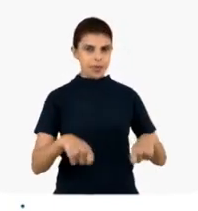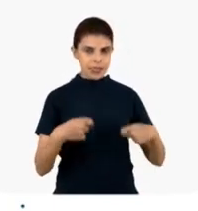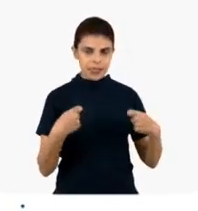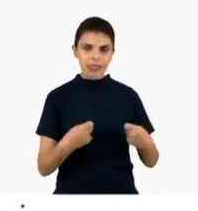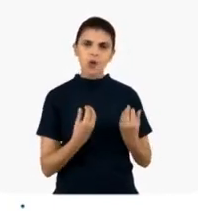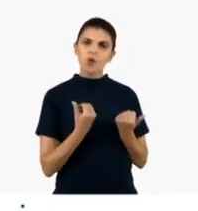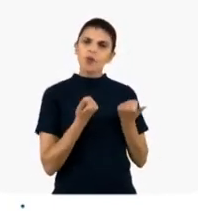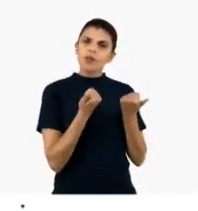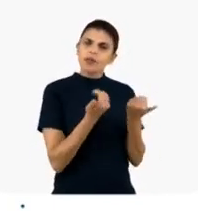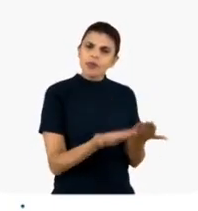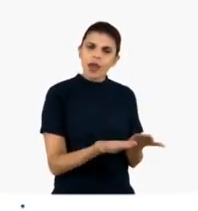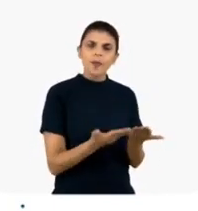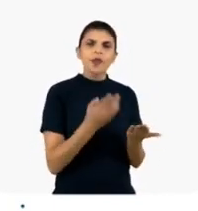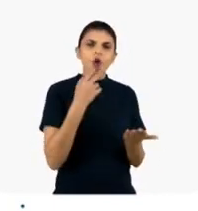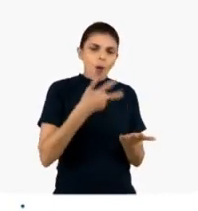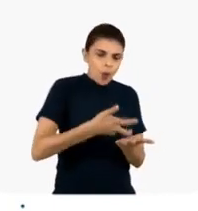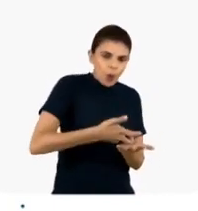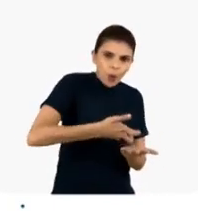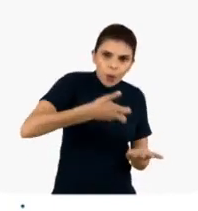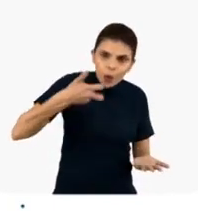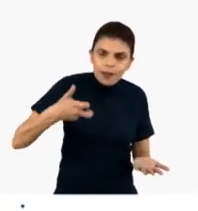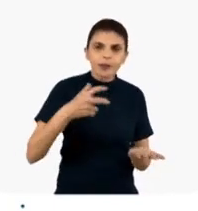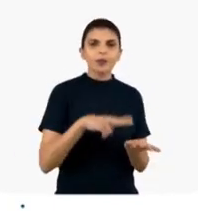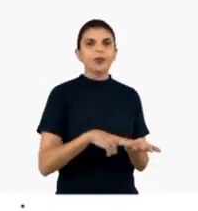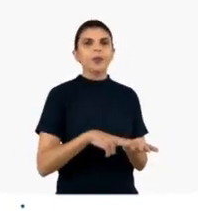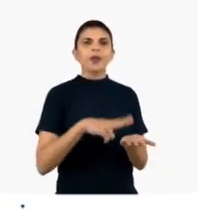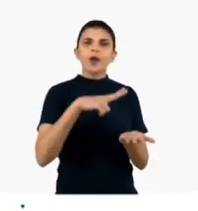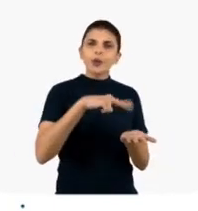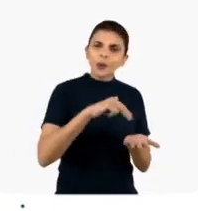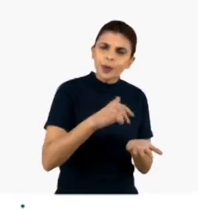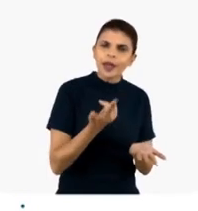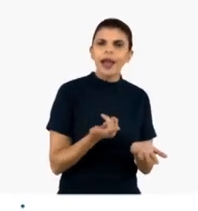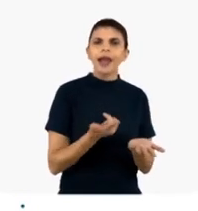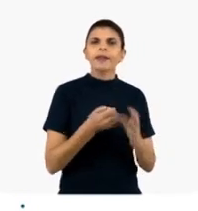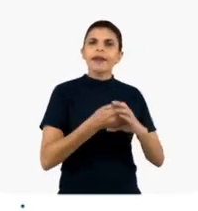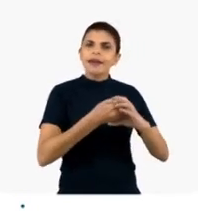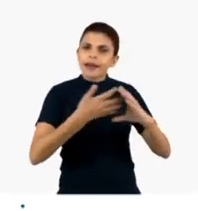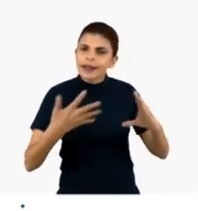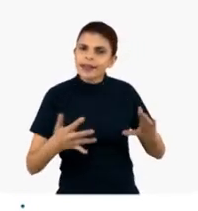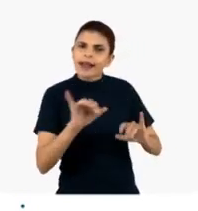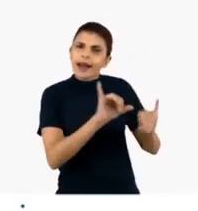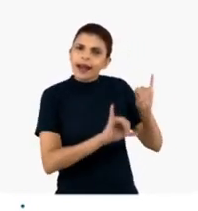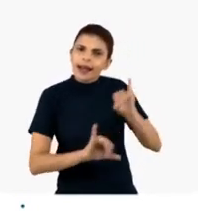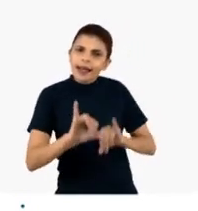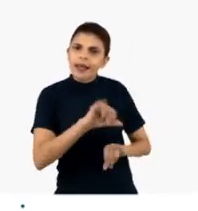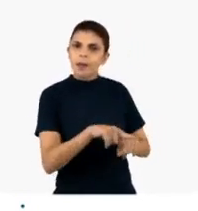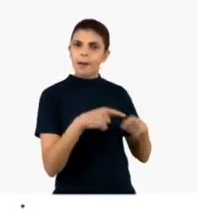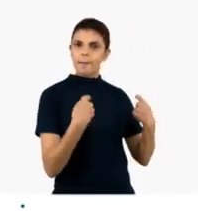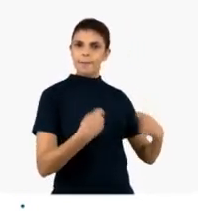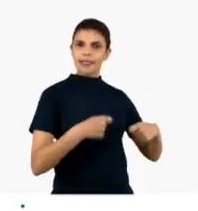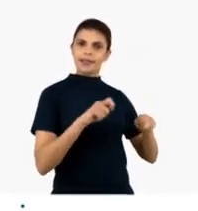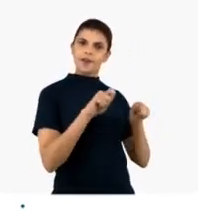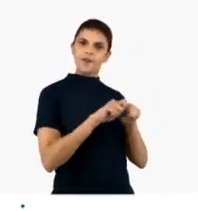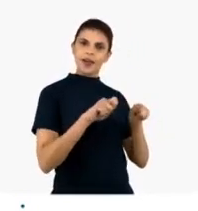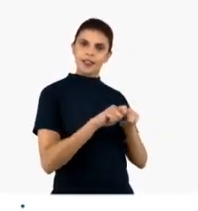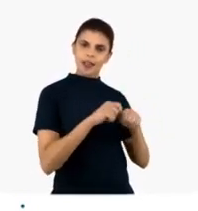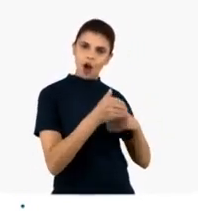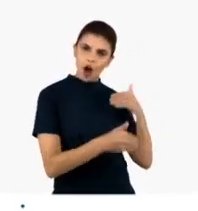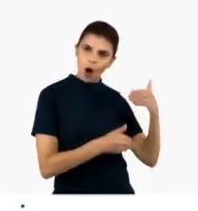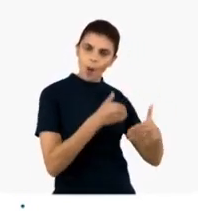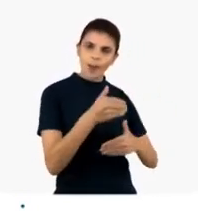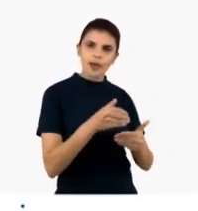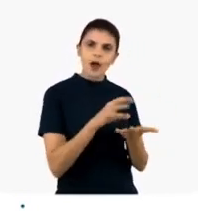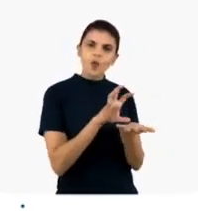preciso dar para ele os meios de cultura, os nutrientes, os elementos químicos que ele precisa para executar